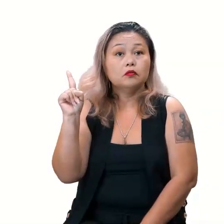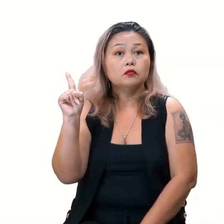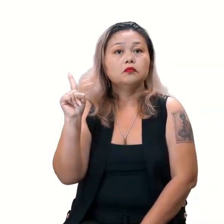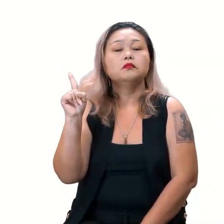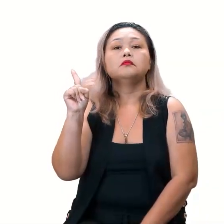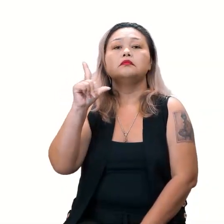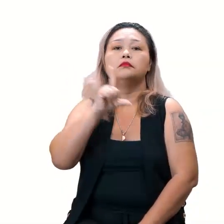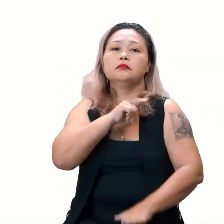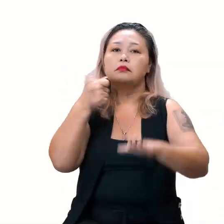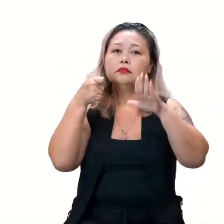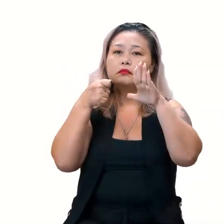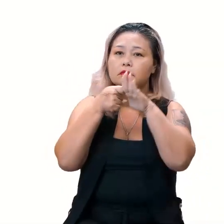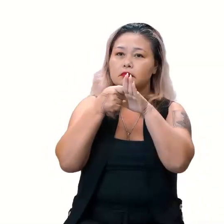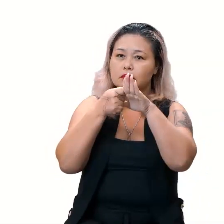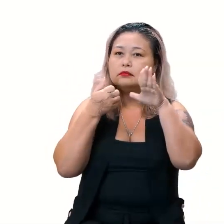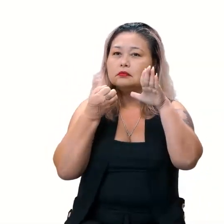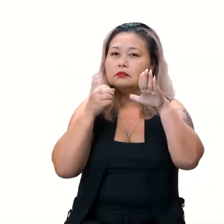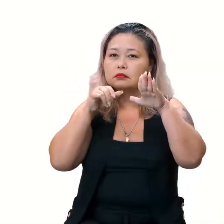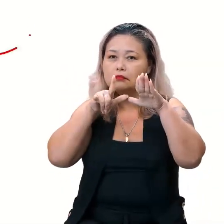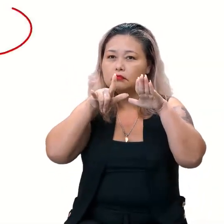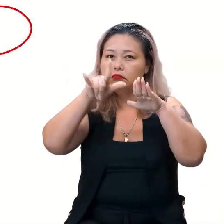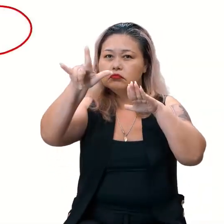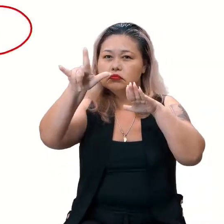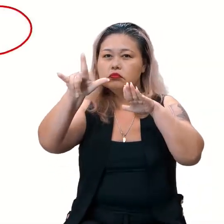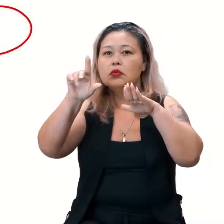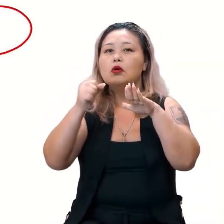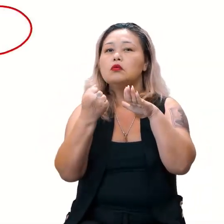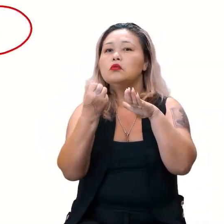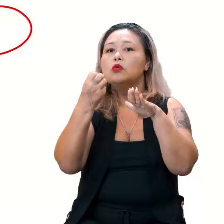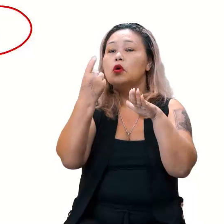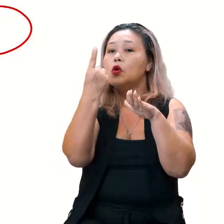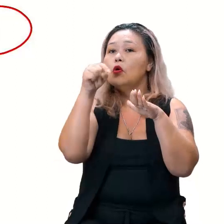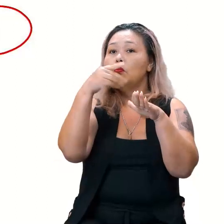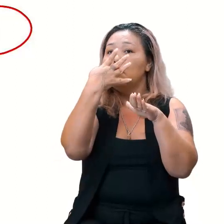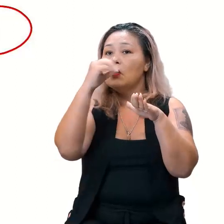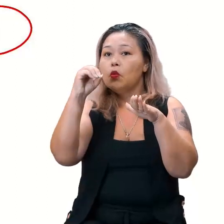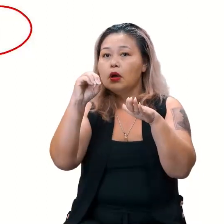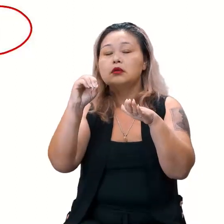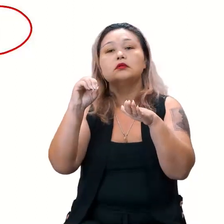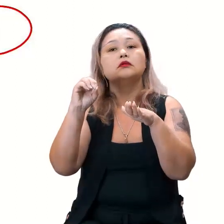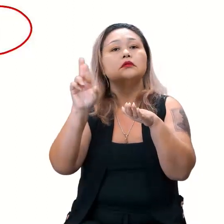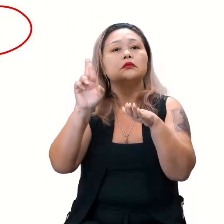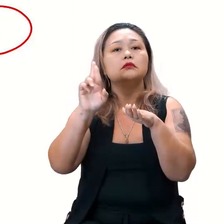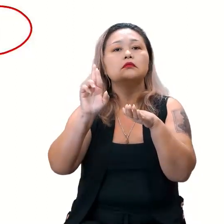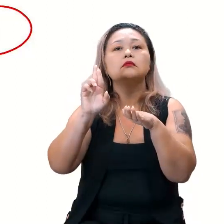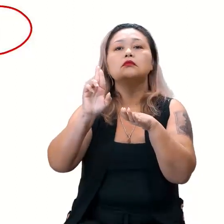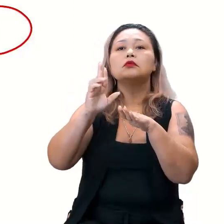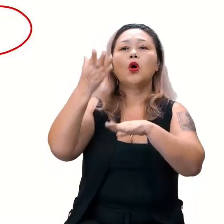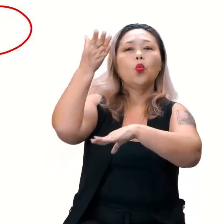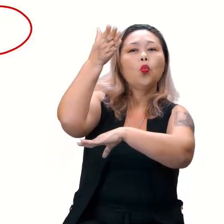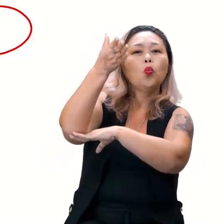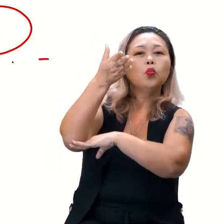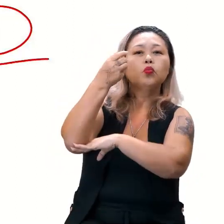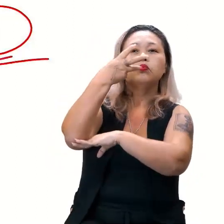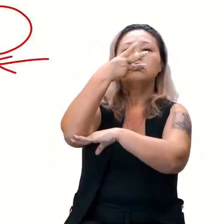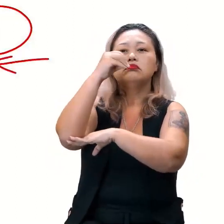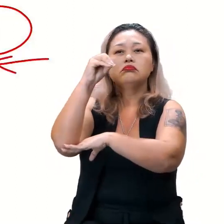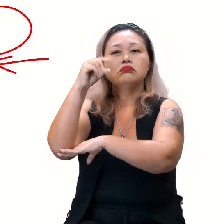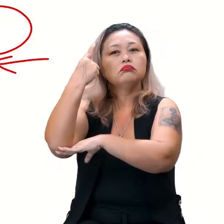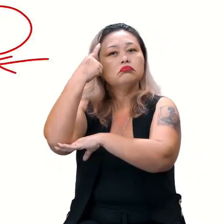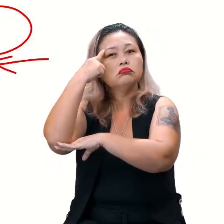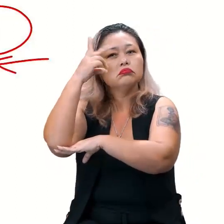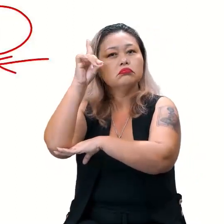temos lá, passagens aéreas em milhas, R$1.400. Diárias no hotel, 300.